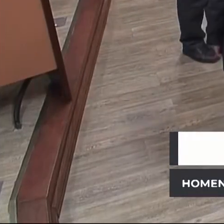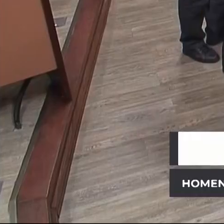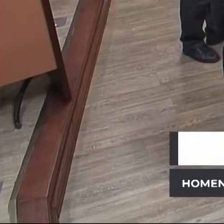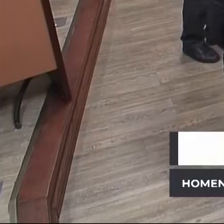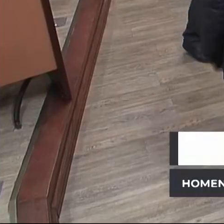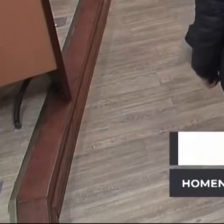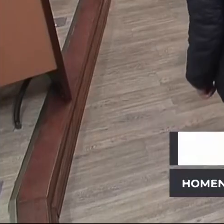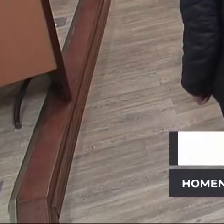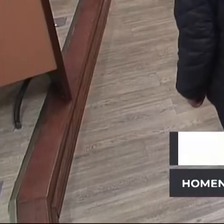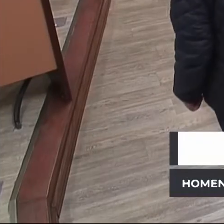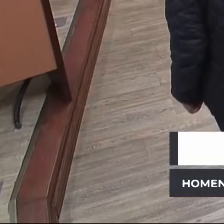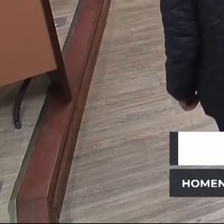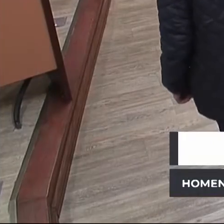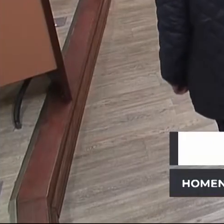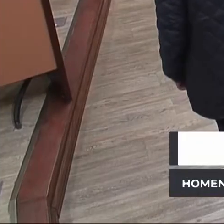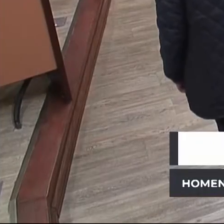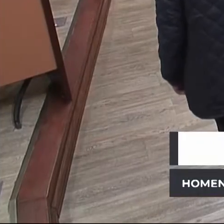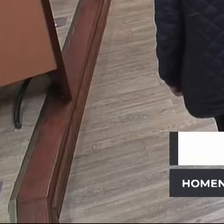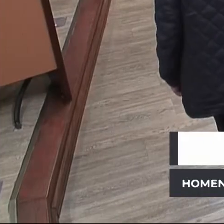Muito obrigada.